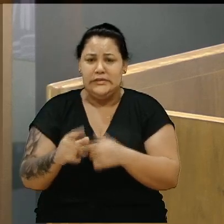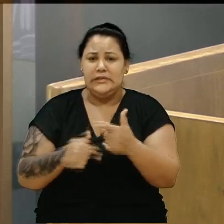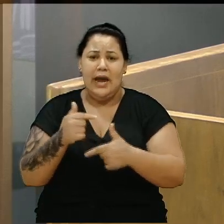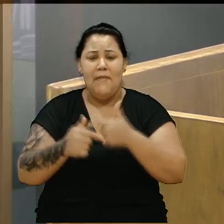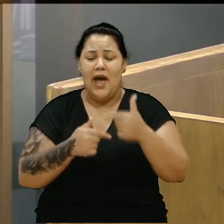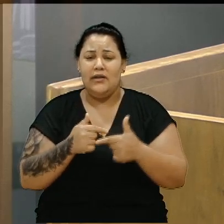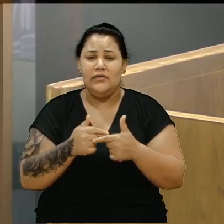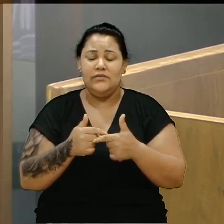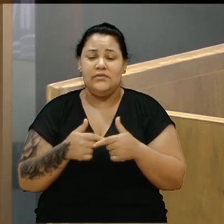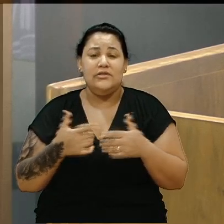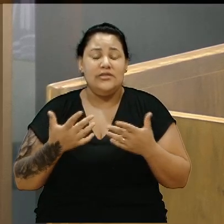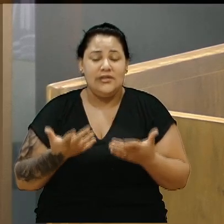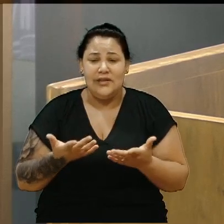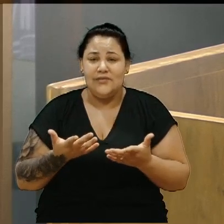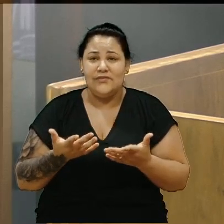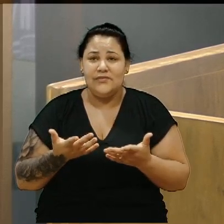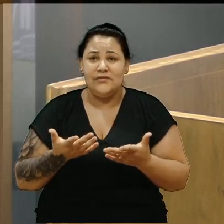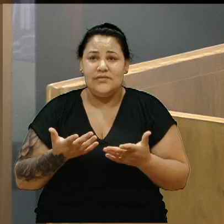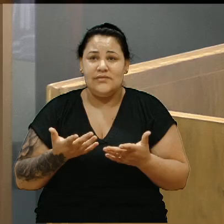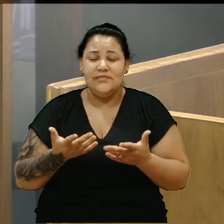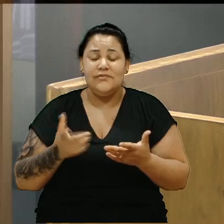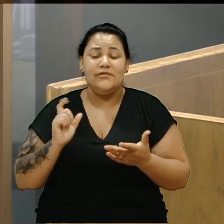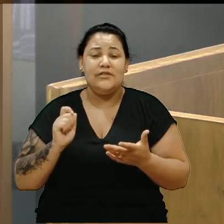Tanto que